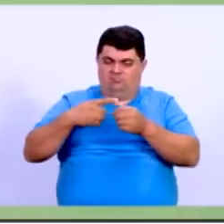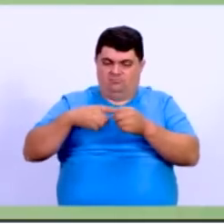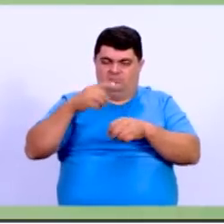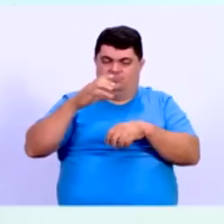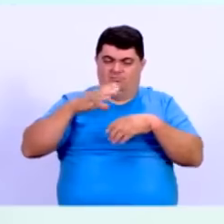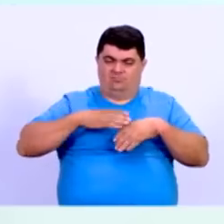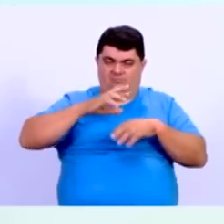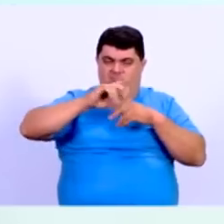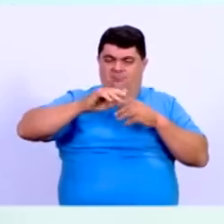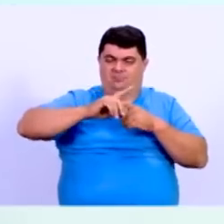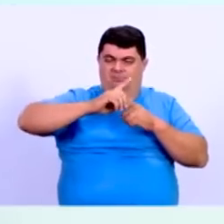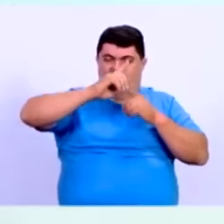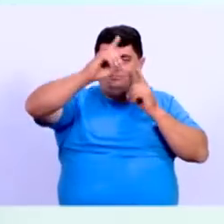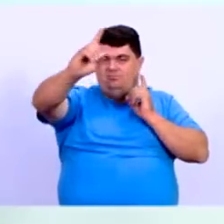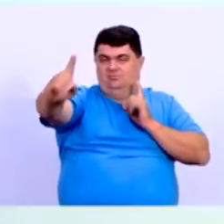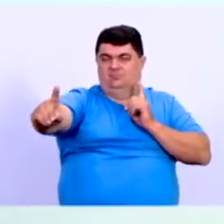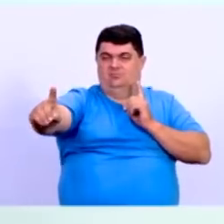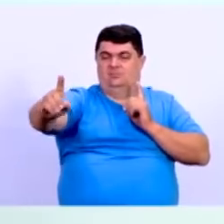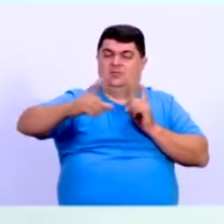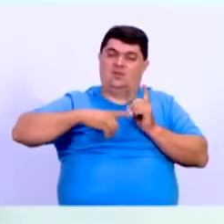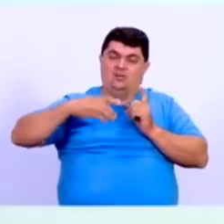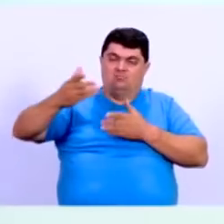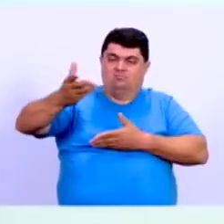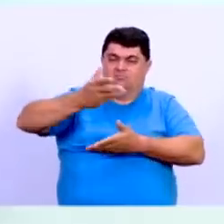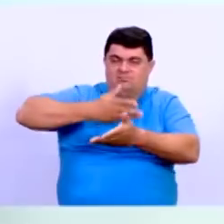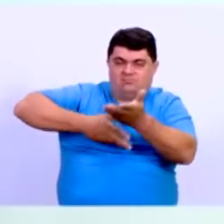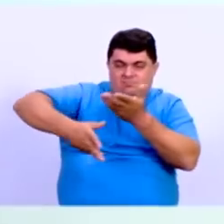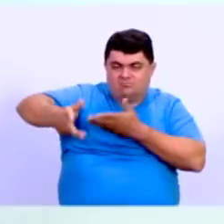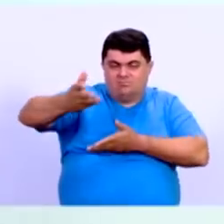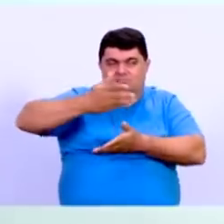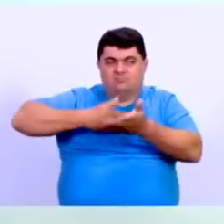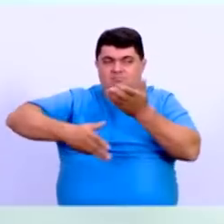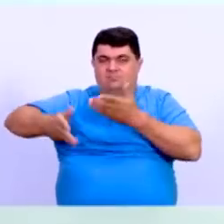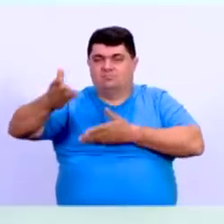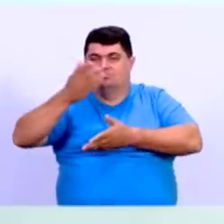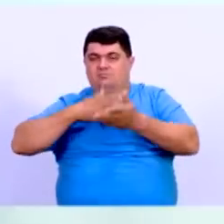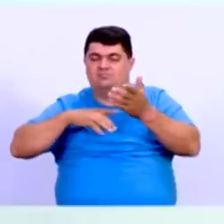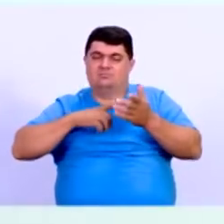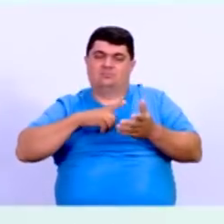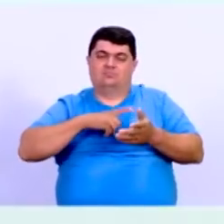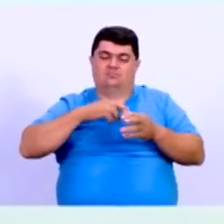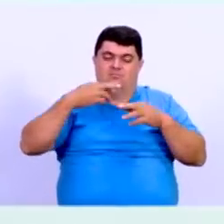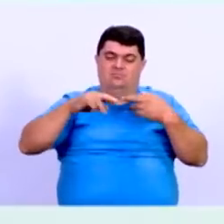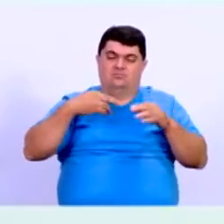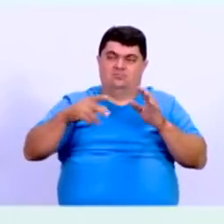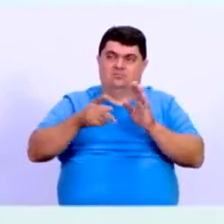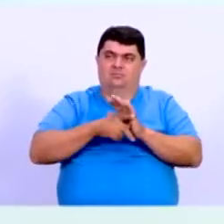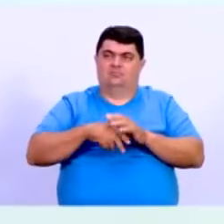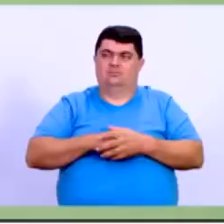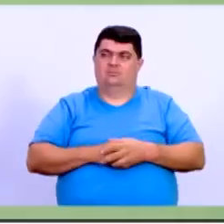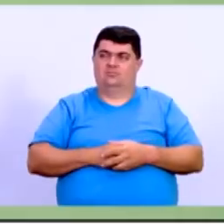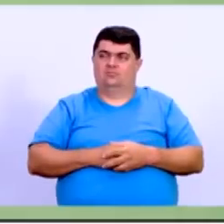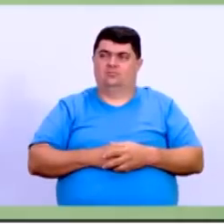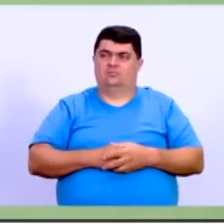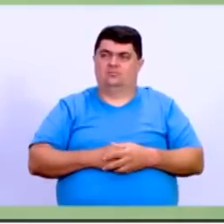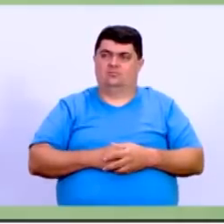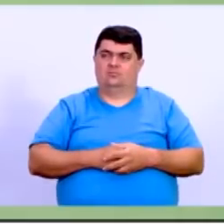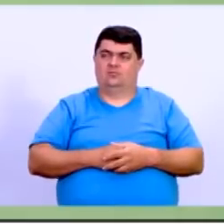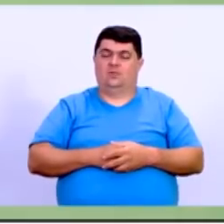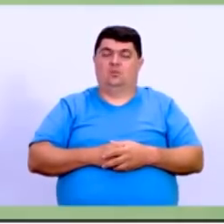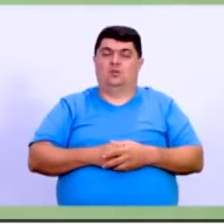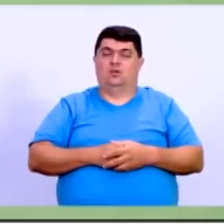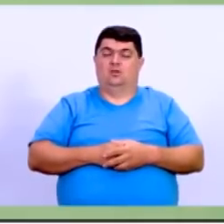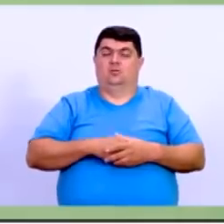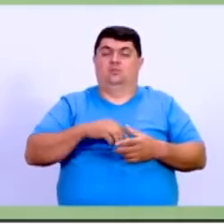diferentes e mesmo assim nós estamos conseguindo trocar ideias aí muito bacanas sobre redes de computadores, né? Olha só, vem aqui. Redes sociais,